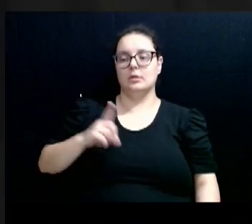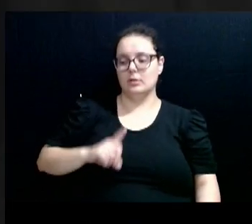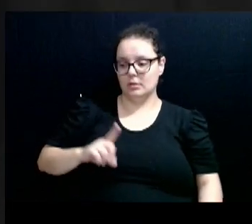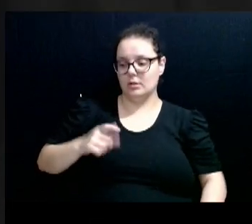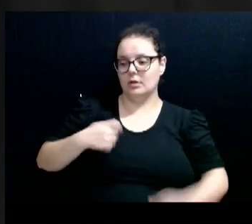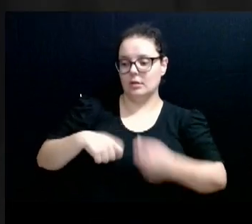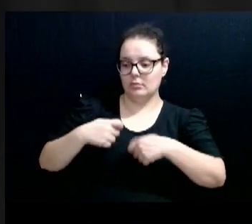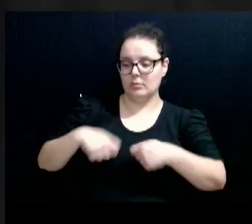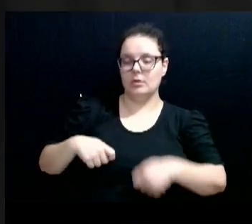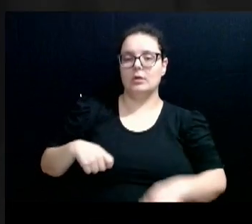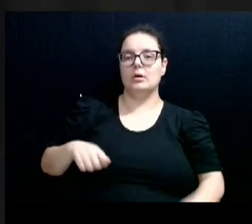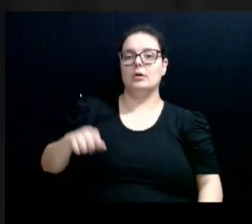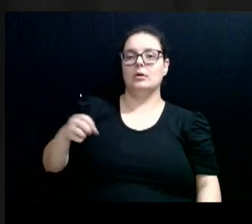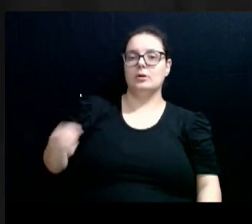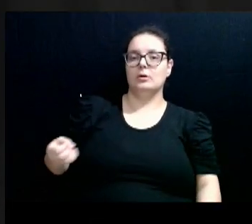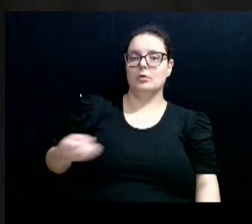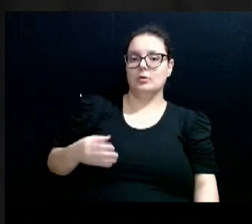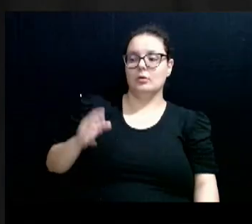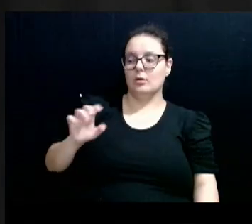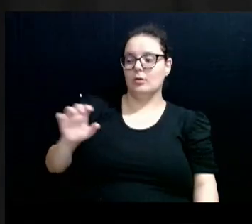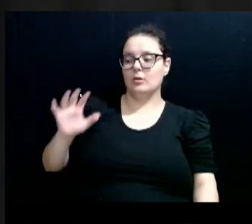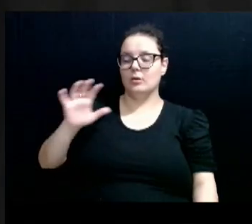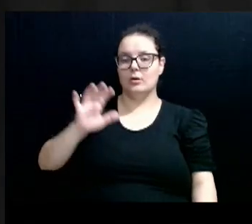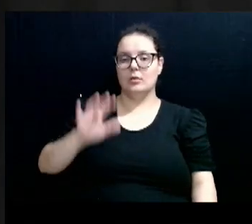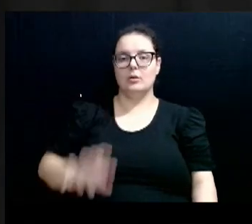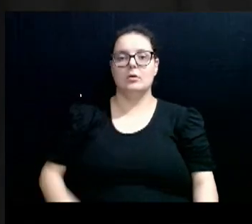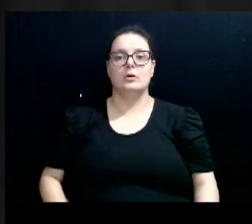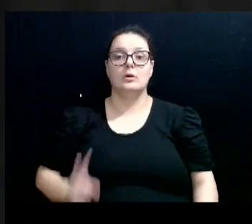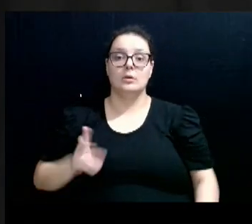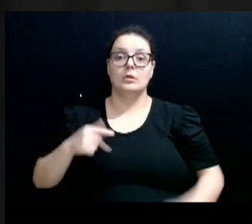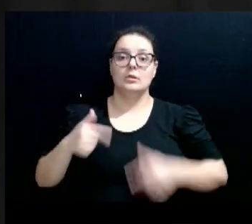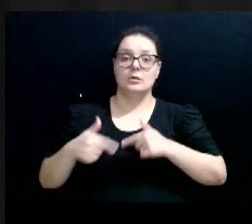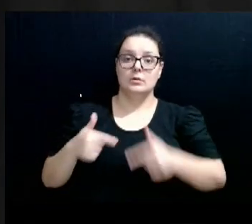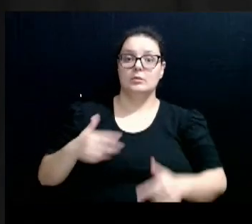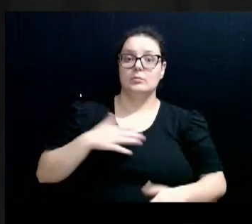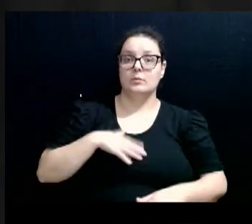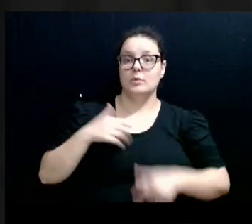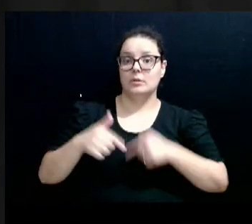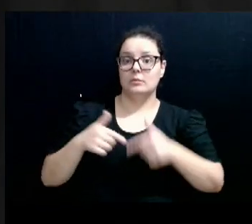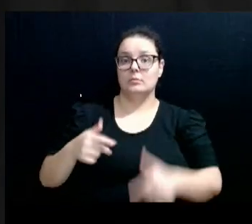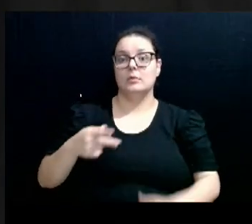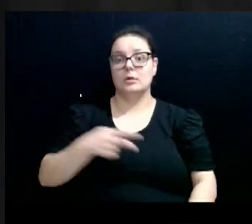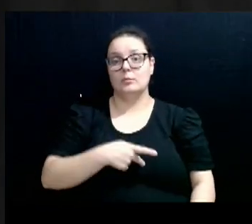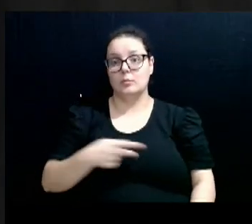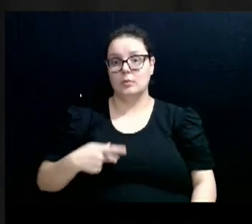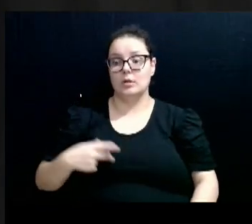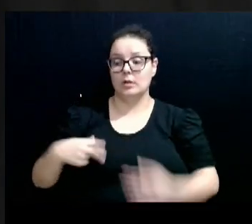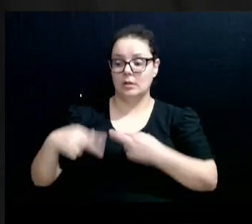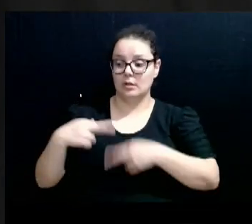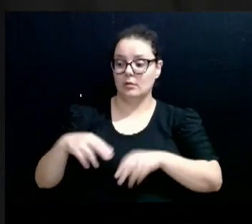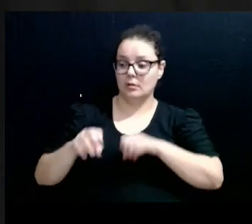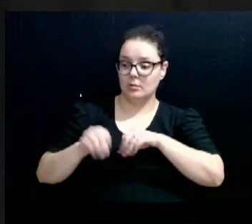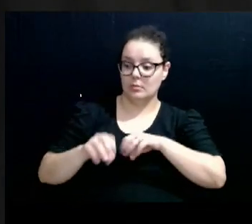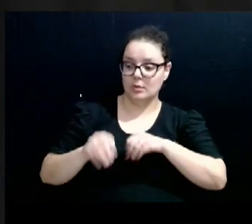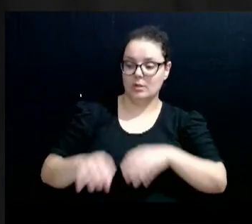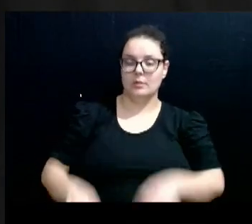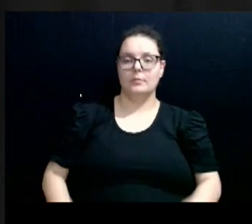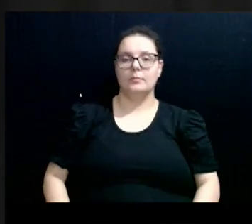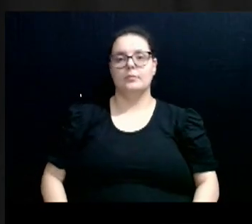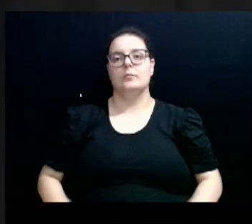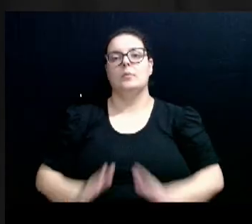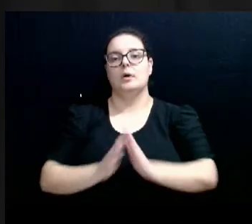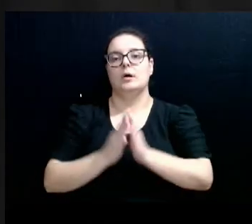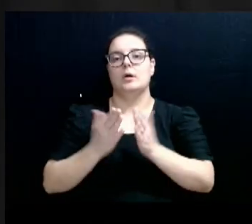Nova Europa. Eu sempre trabalhei, o meu trabalho pastoral foi sempre ligado à educação. Tá. Tanto escola bíblica dominical,